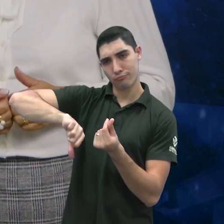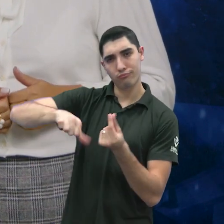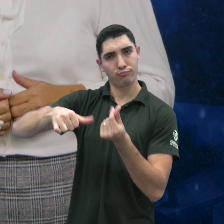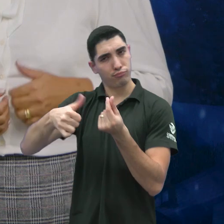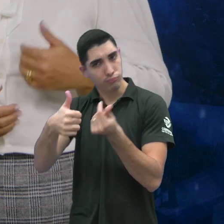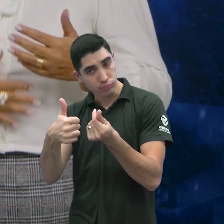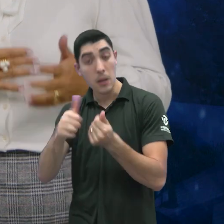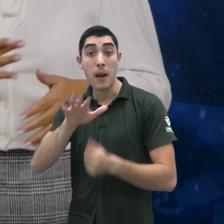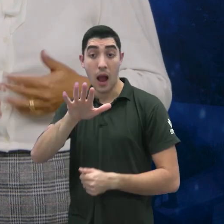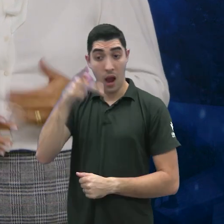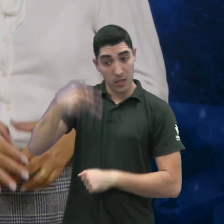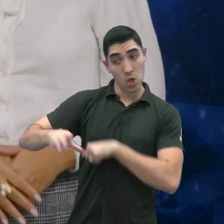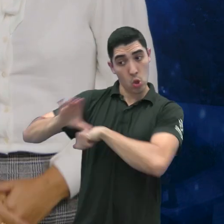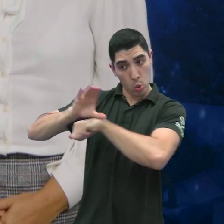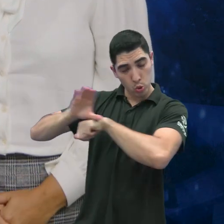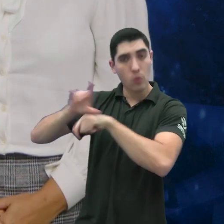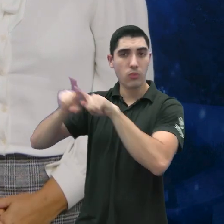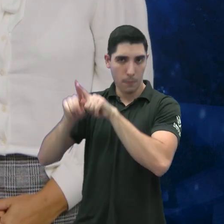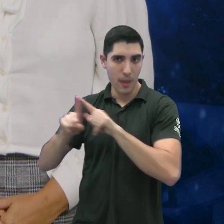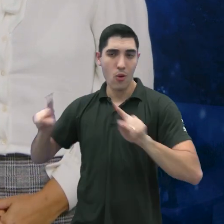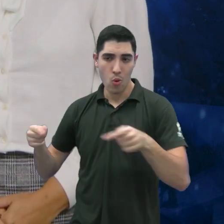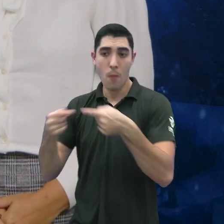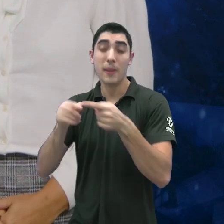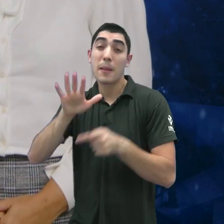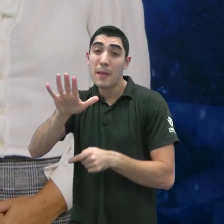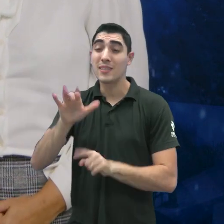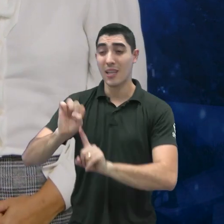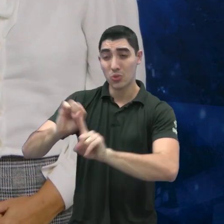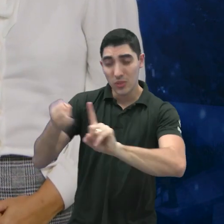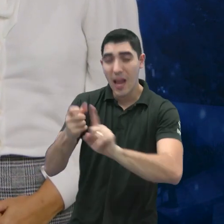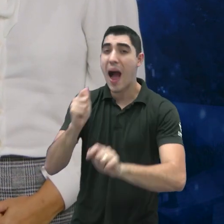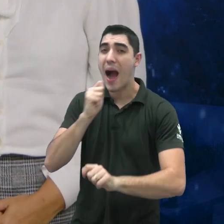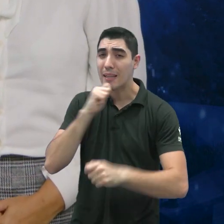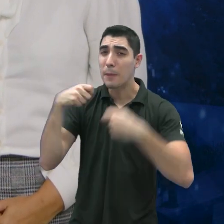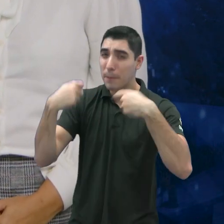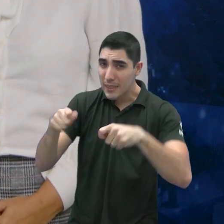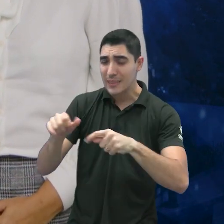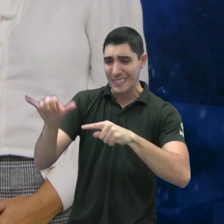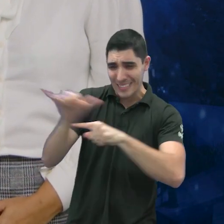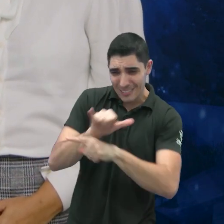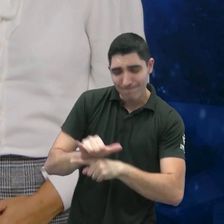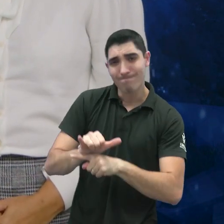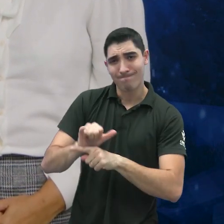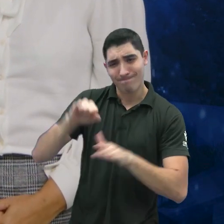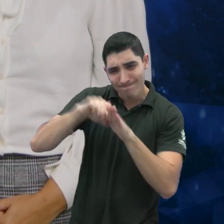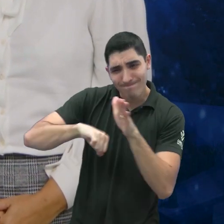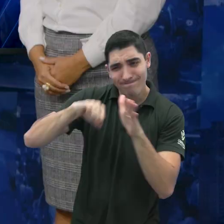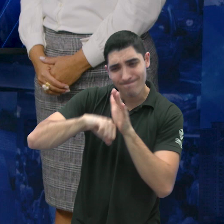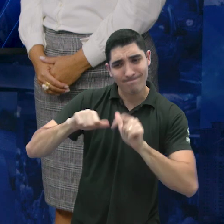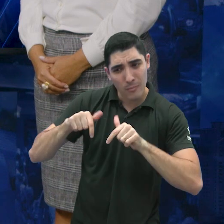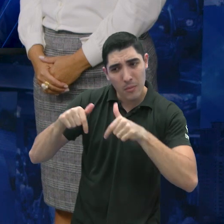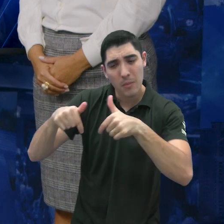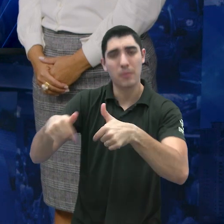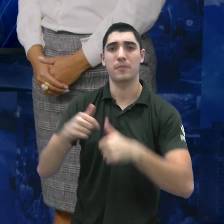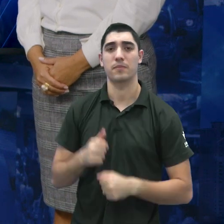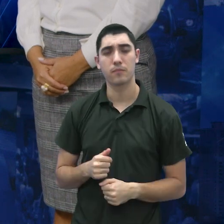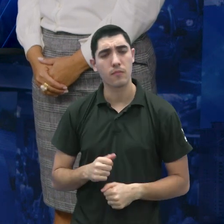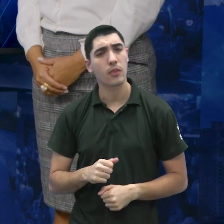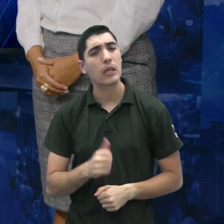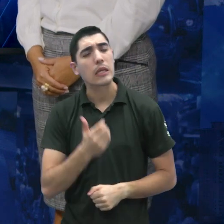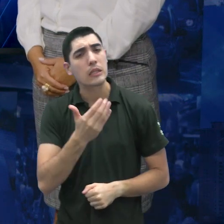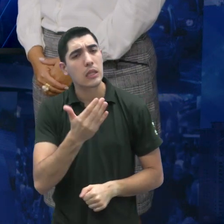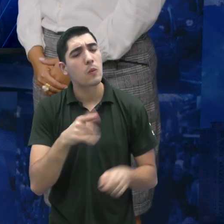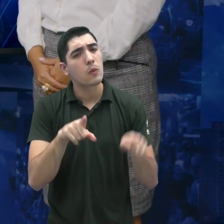já prevê, mas ainda é um desafio que a sociedade precisa aí se debruçar para os próximos anos. E em cima de todo esse